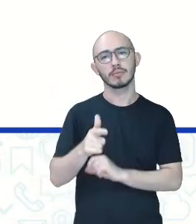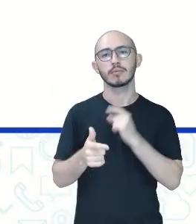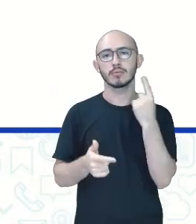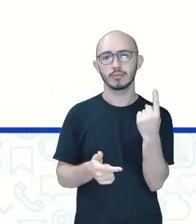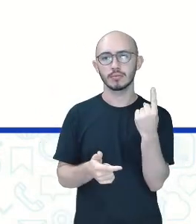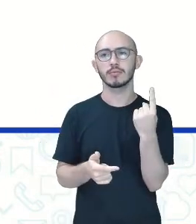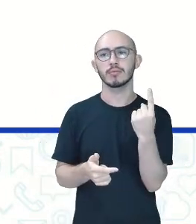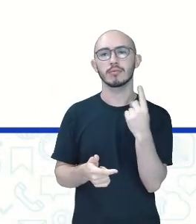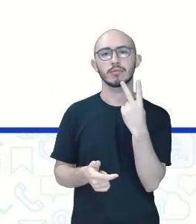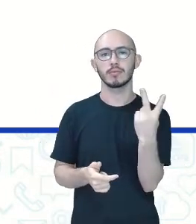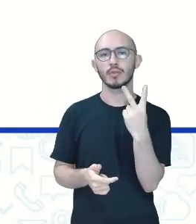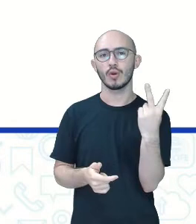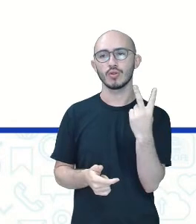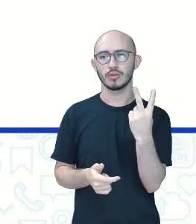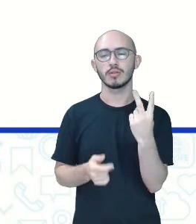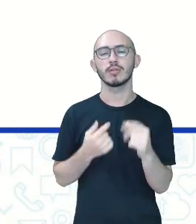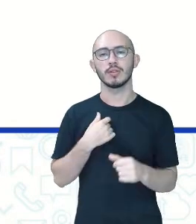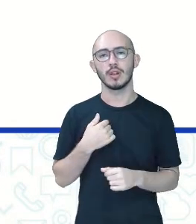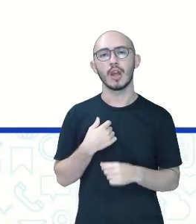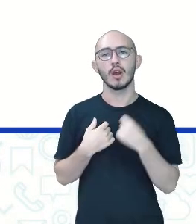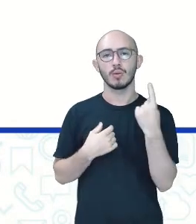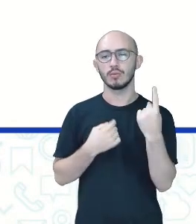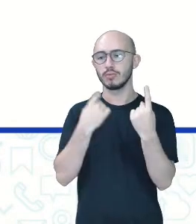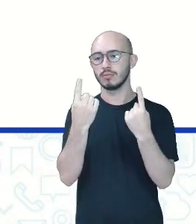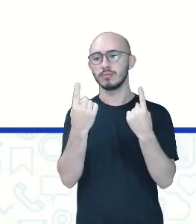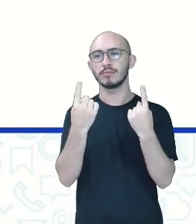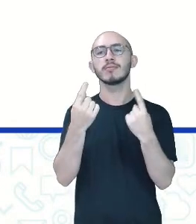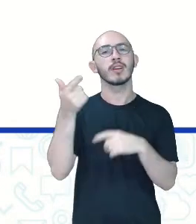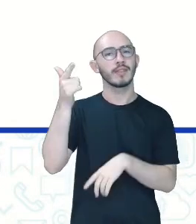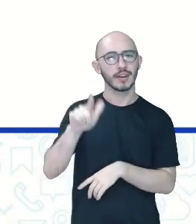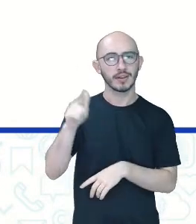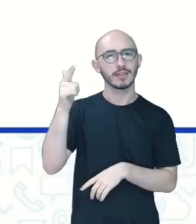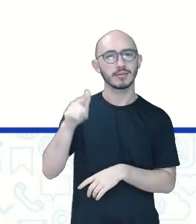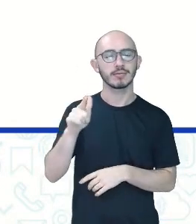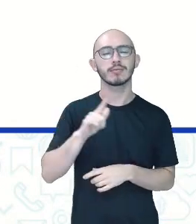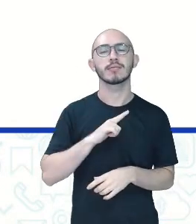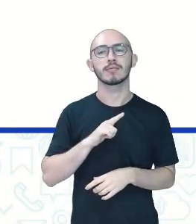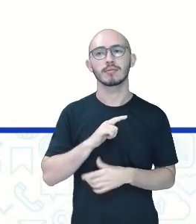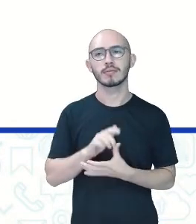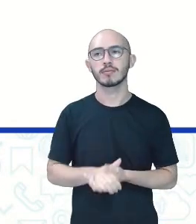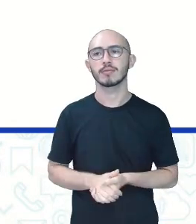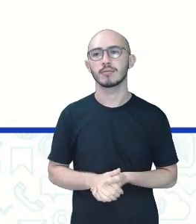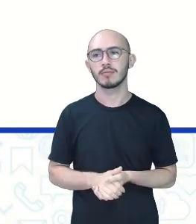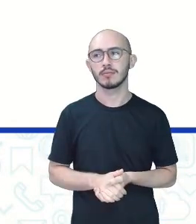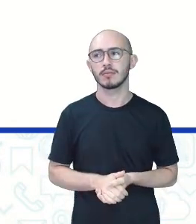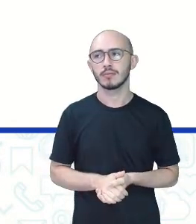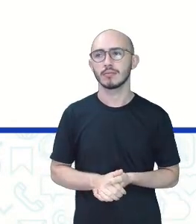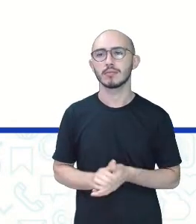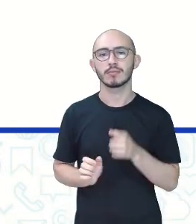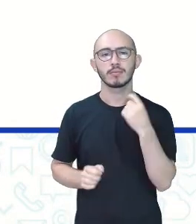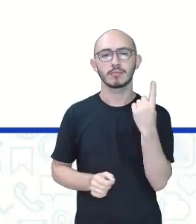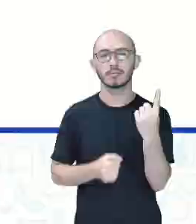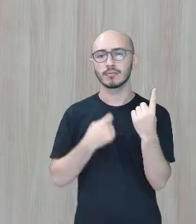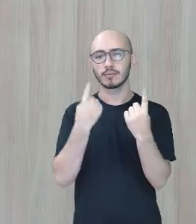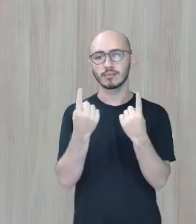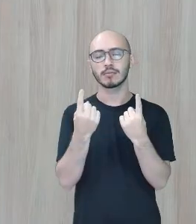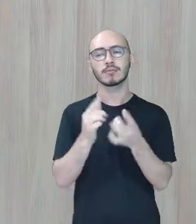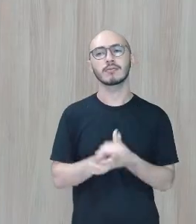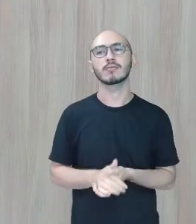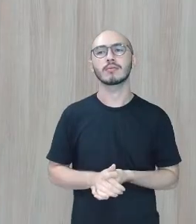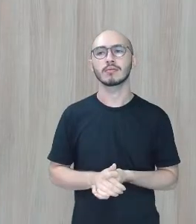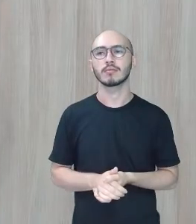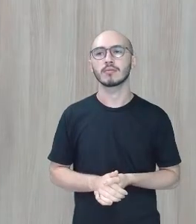que aparece 2 vezes, né? Tá vendo a frequência absoluta aí, o número 2. Então o 1, ele aparece 2 vezes.